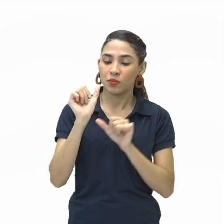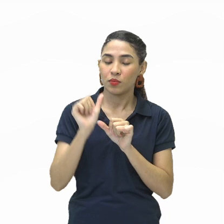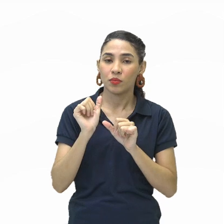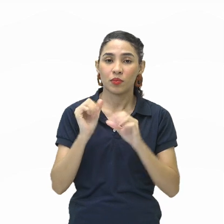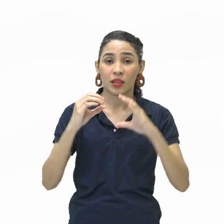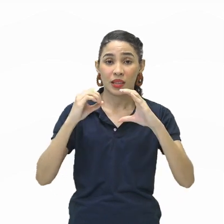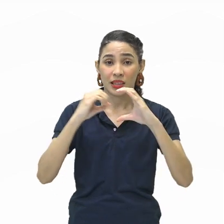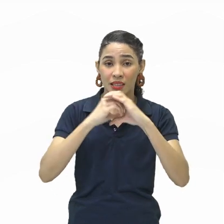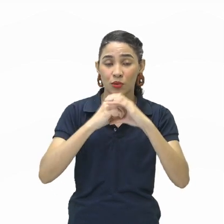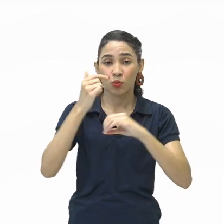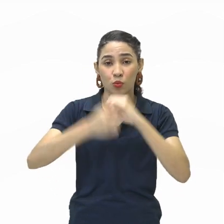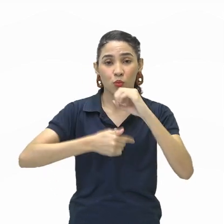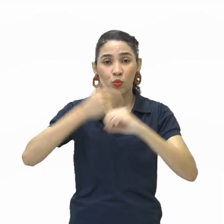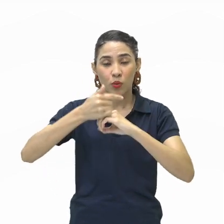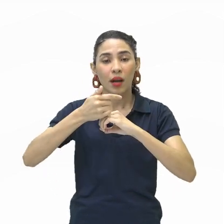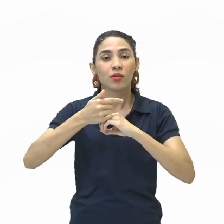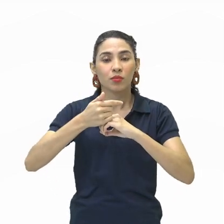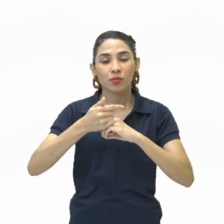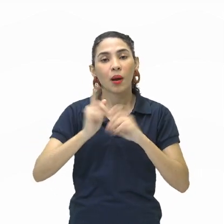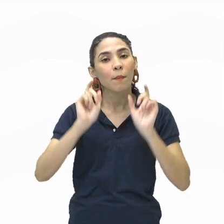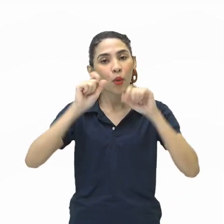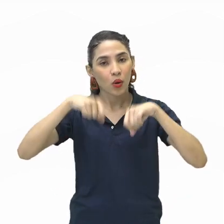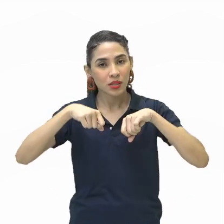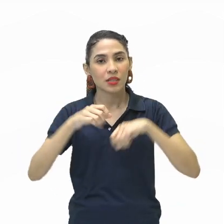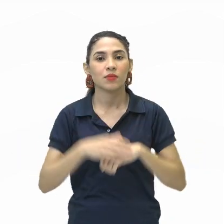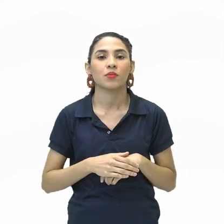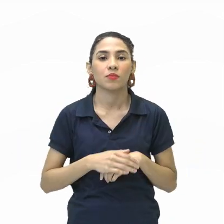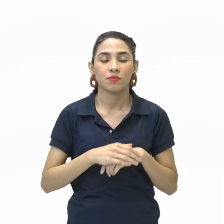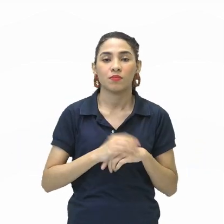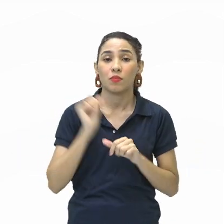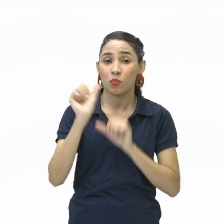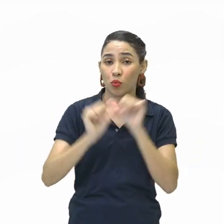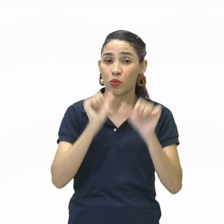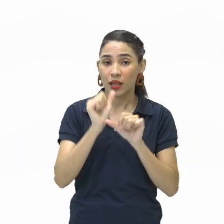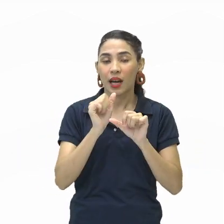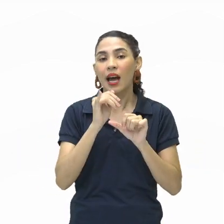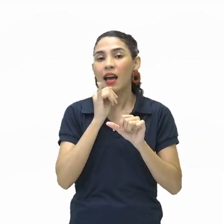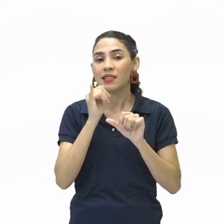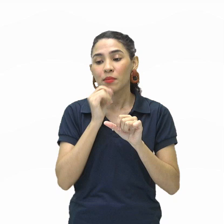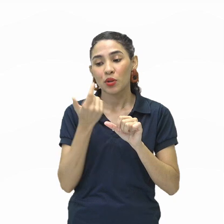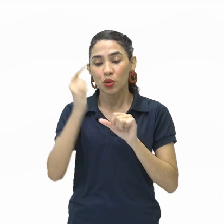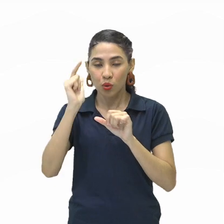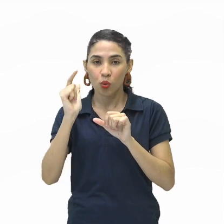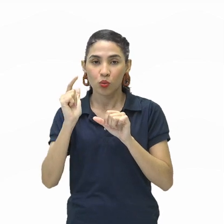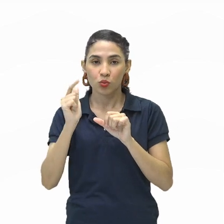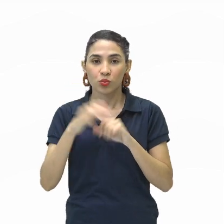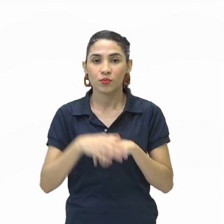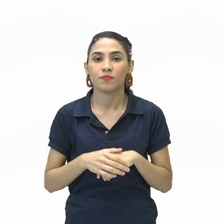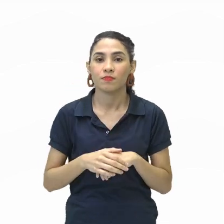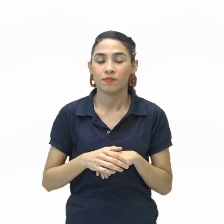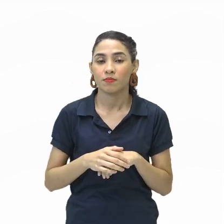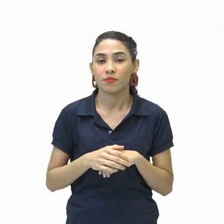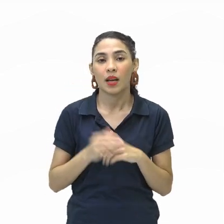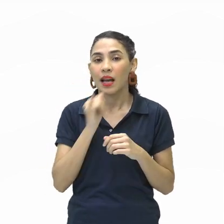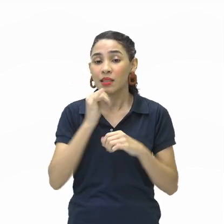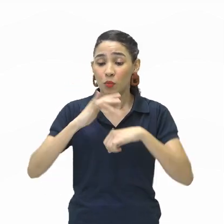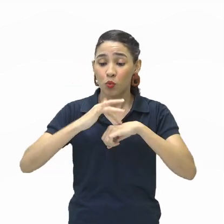núcleo do átomo, já é possível transformar um elemento químico em outro, tá? Não necessariamente no